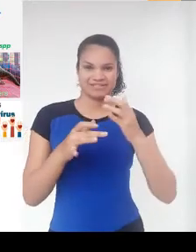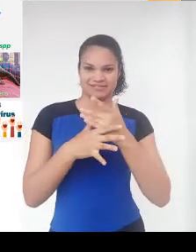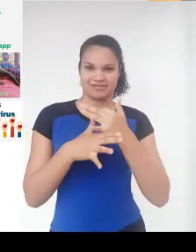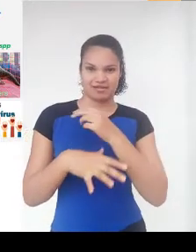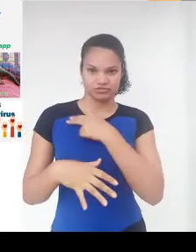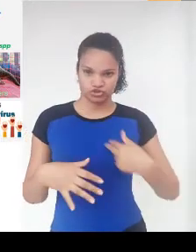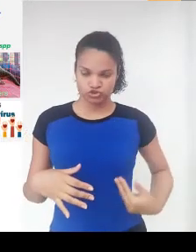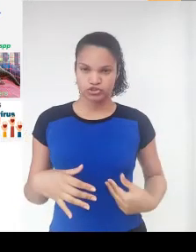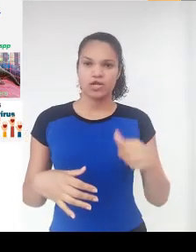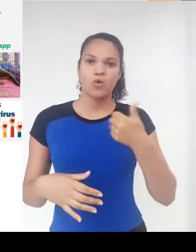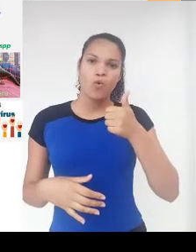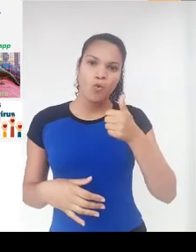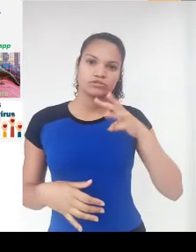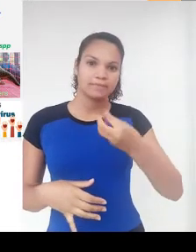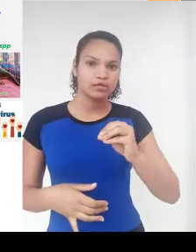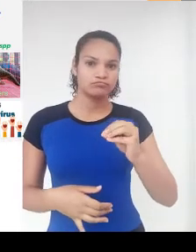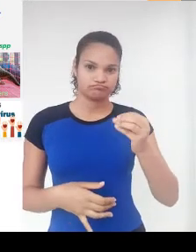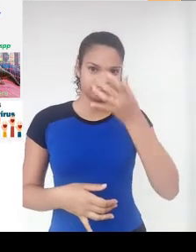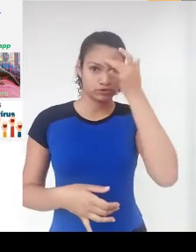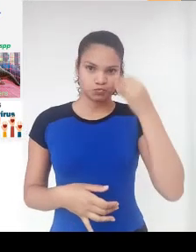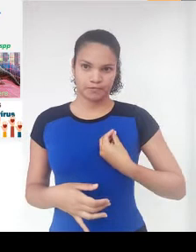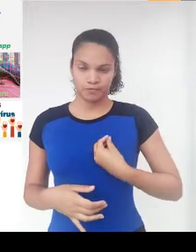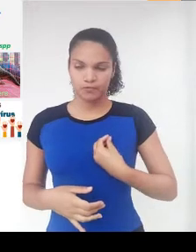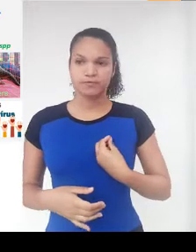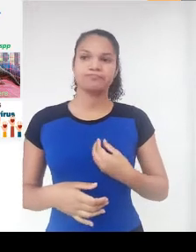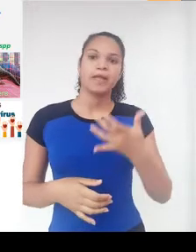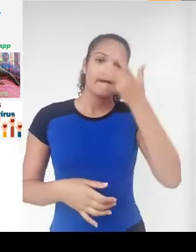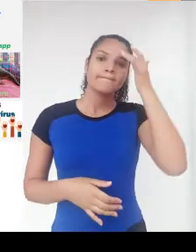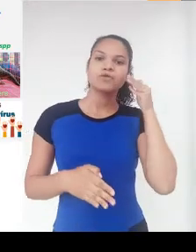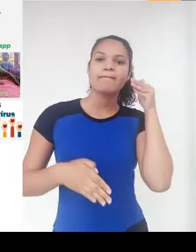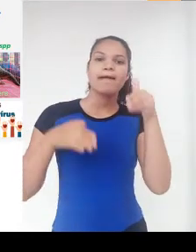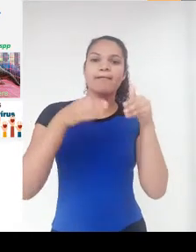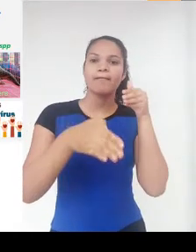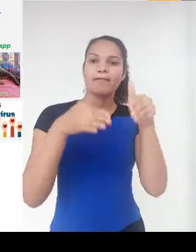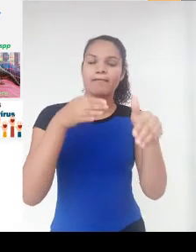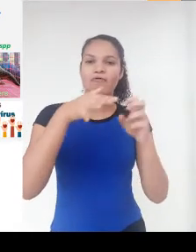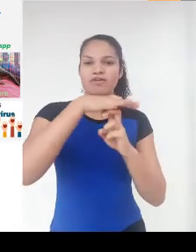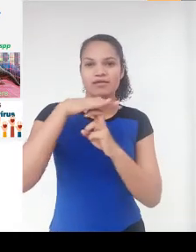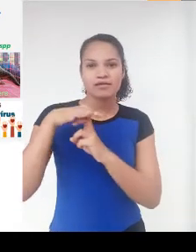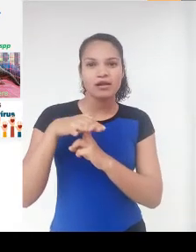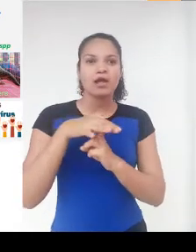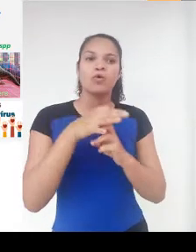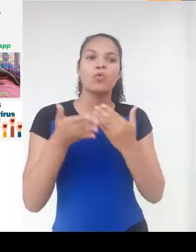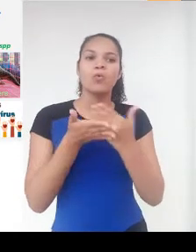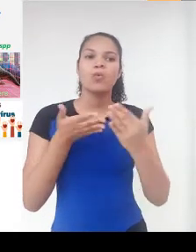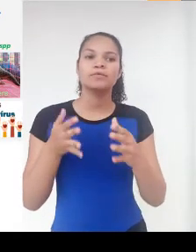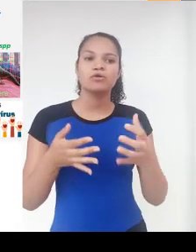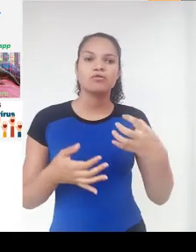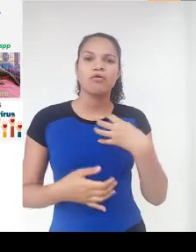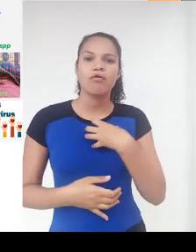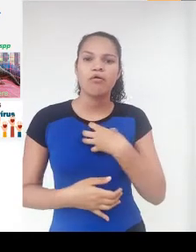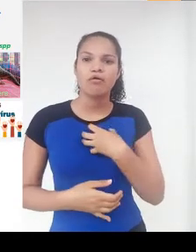milhões de habitantes, a partir de pessoas que frequentavam essa feira, casos de uma pneumonia estranha,